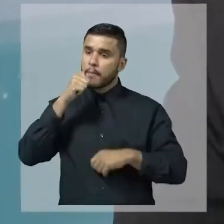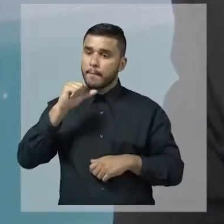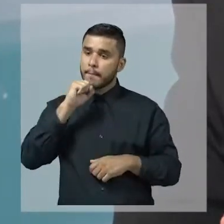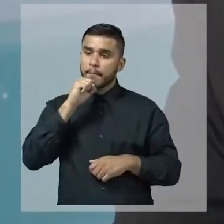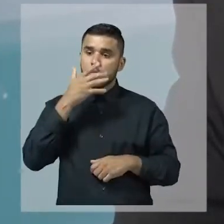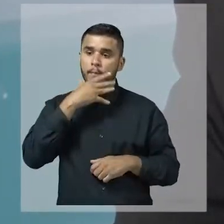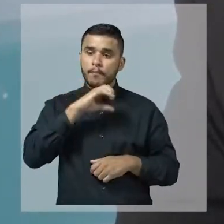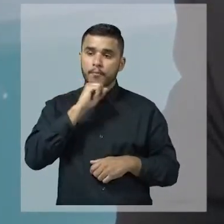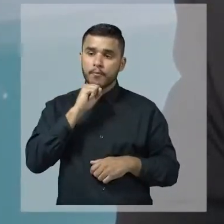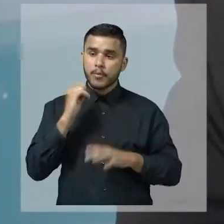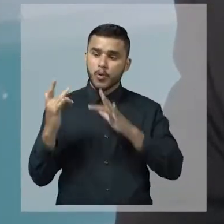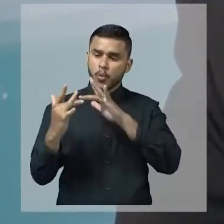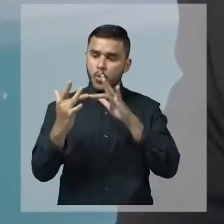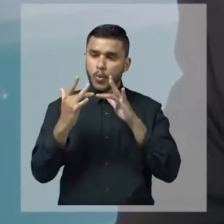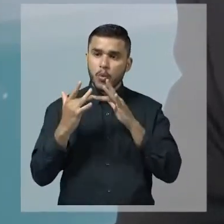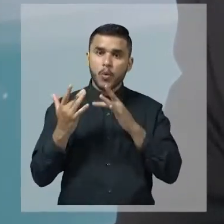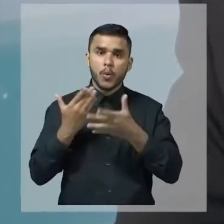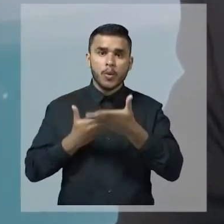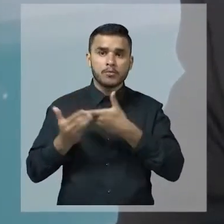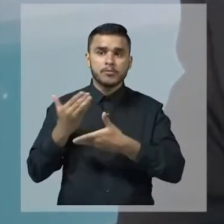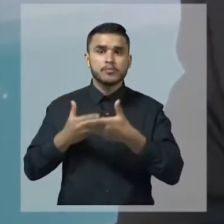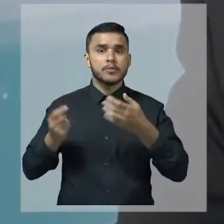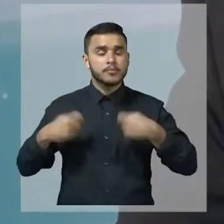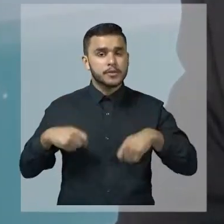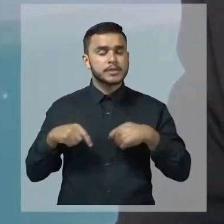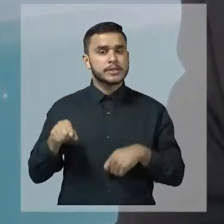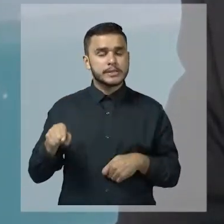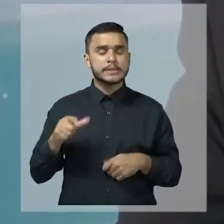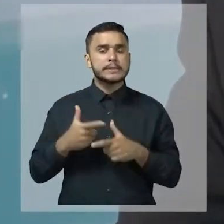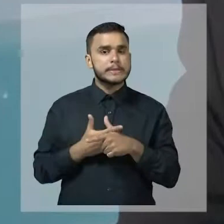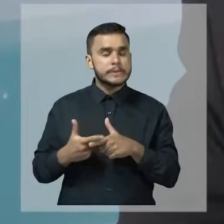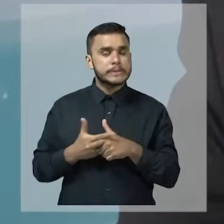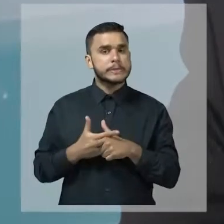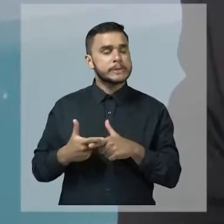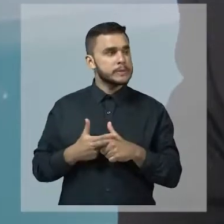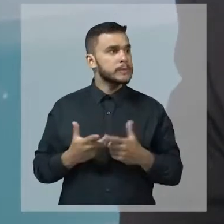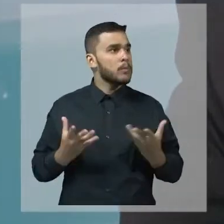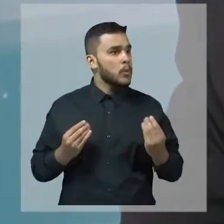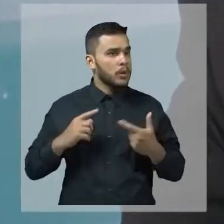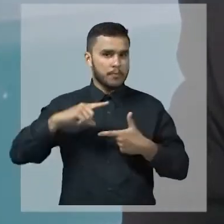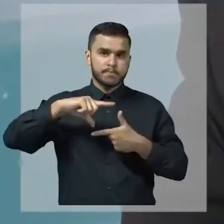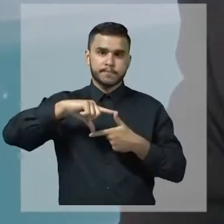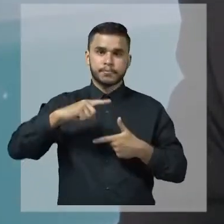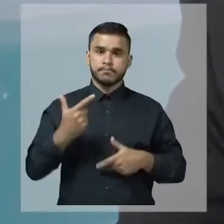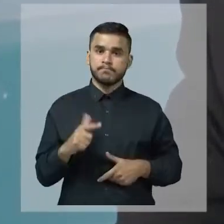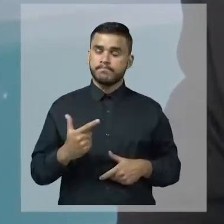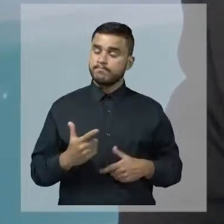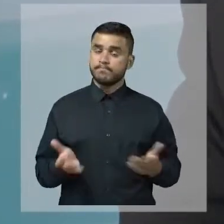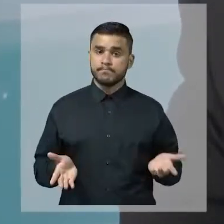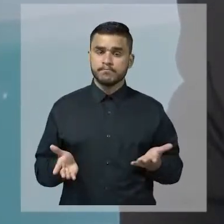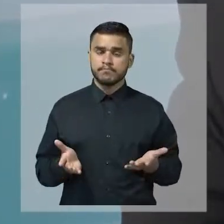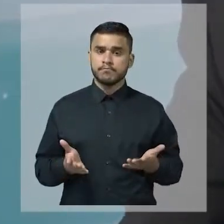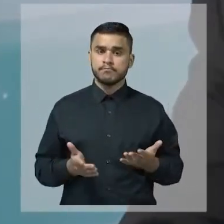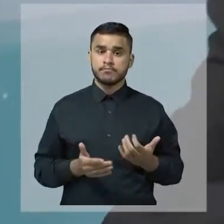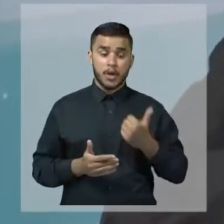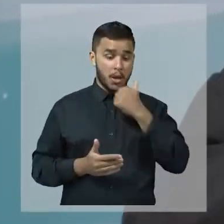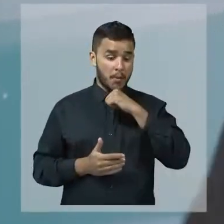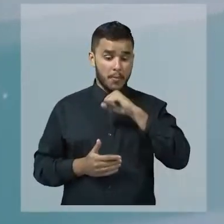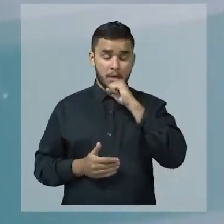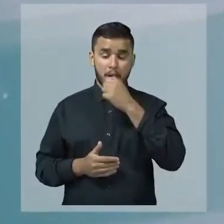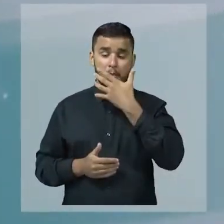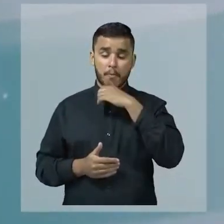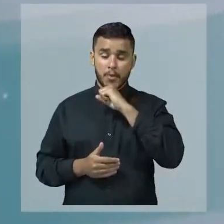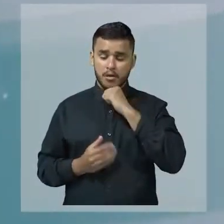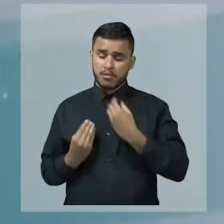está muito comprometida hoje em dia. É verdade. Não é? Os pais se ausentam, deixam para agradar o